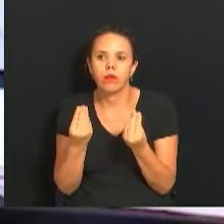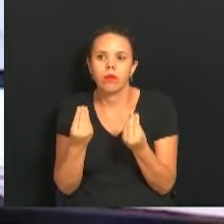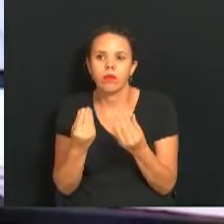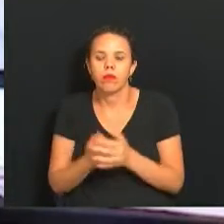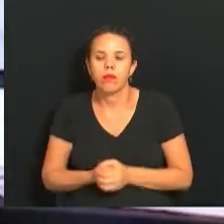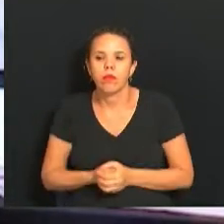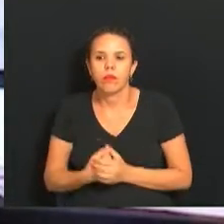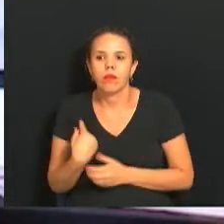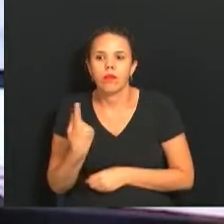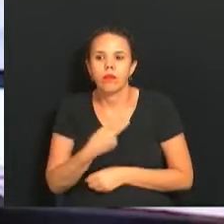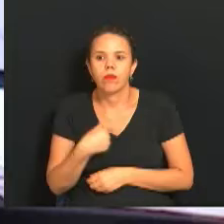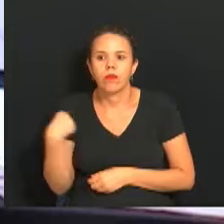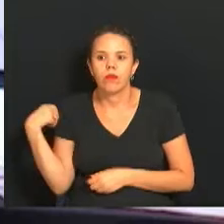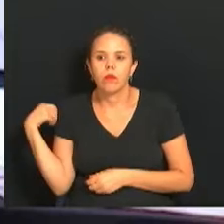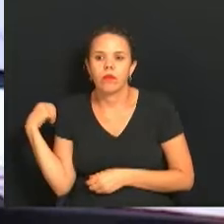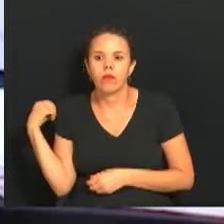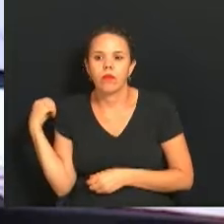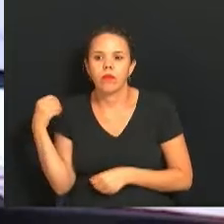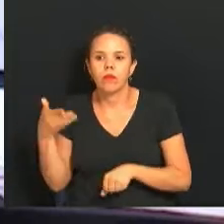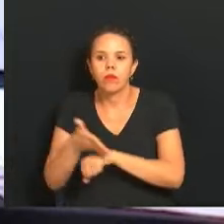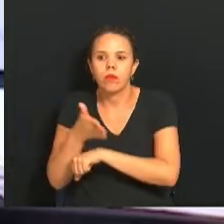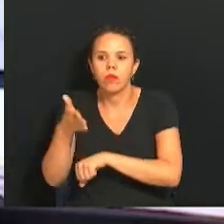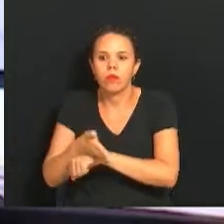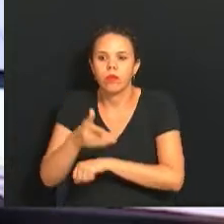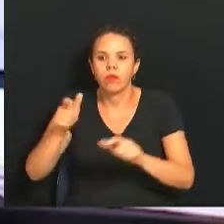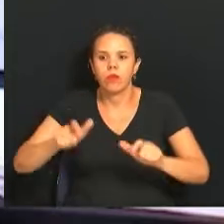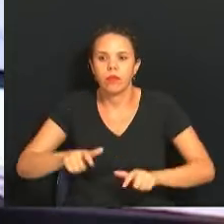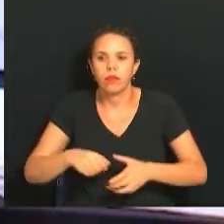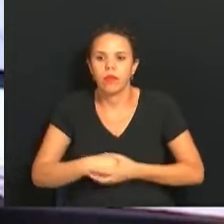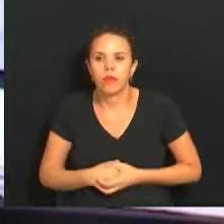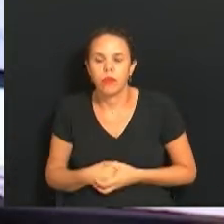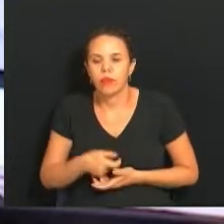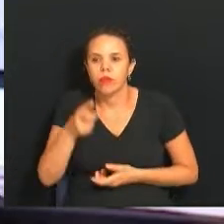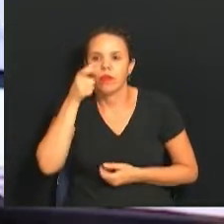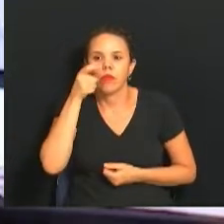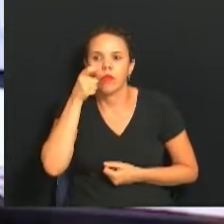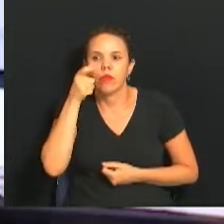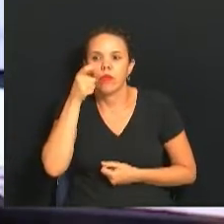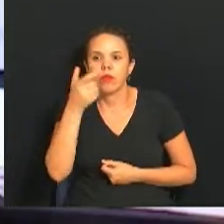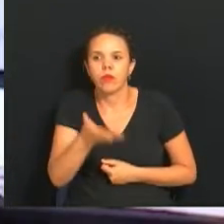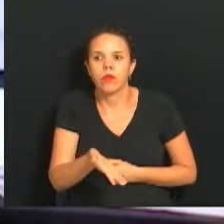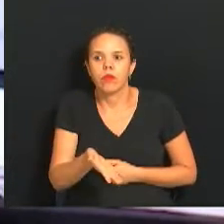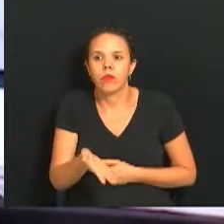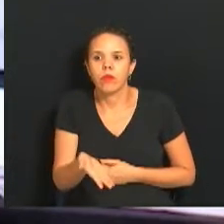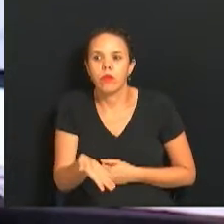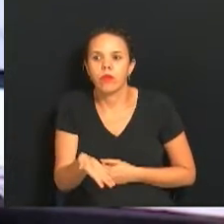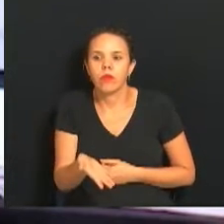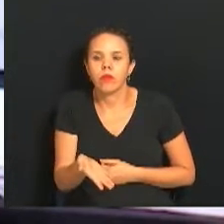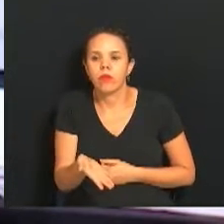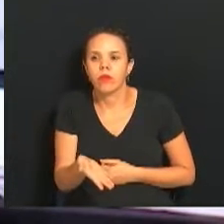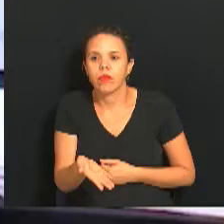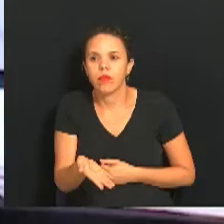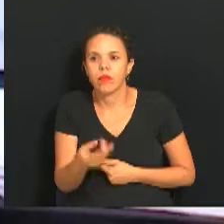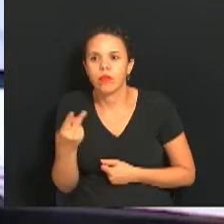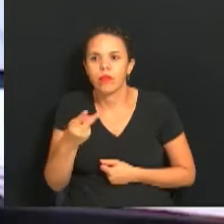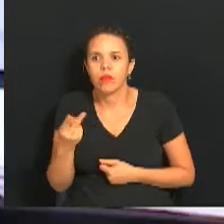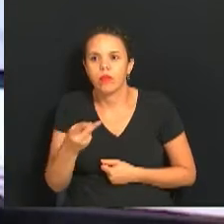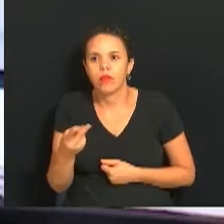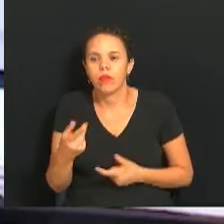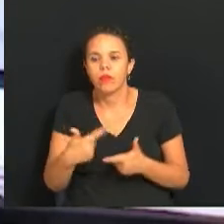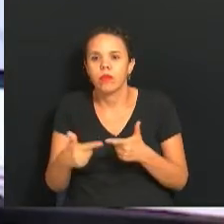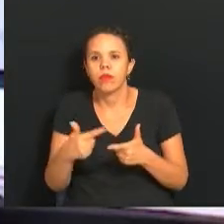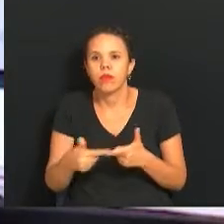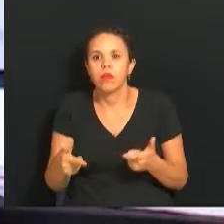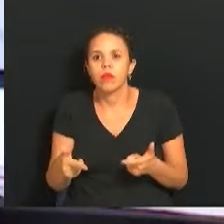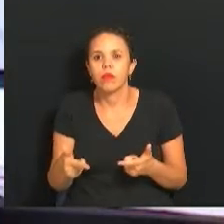Então, a gente visitou o local e viu que, principalmente na parte 2, que é a parte mais precária, que é a parte